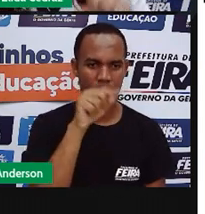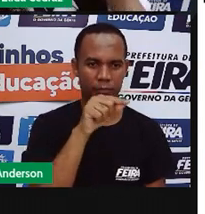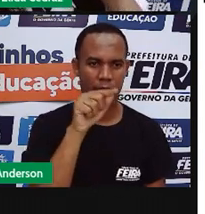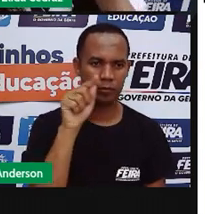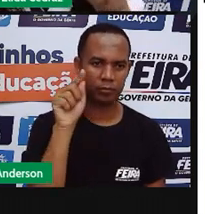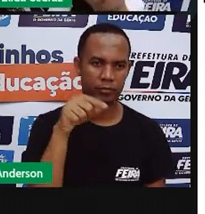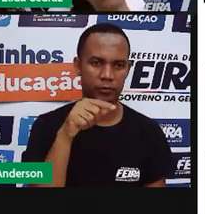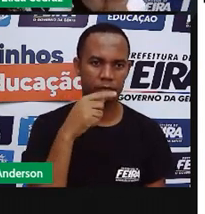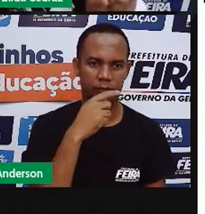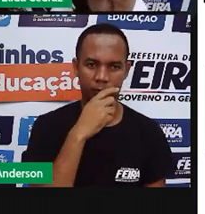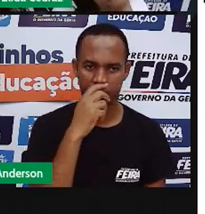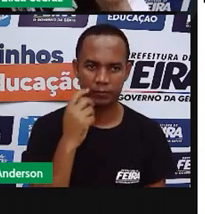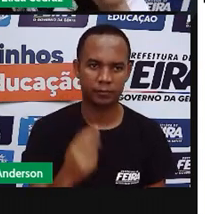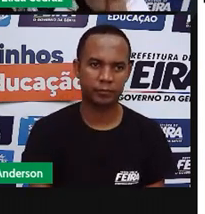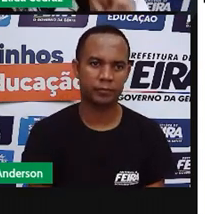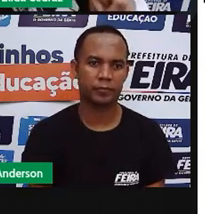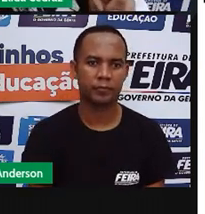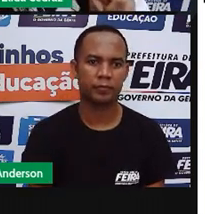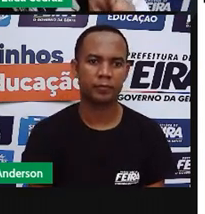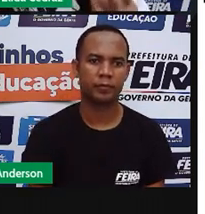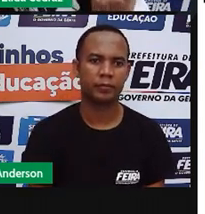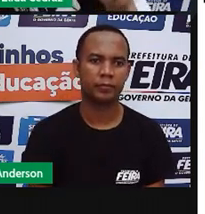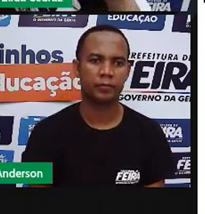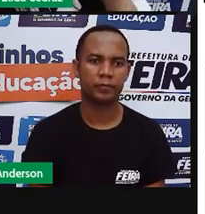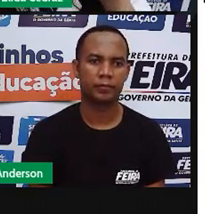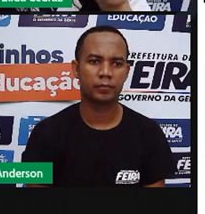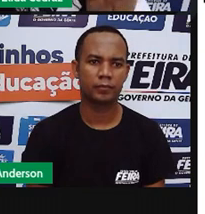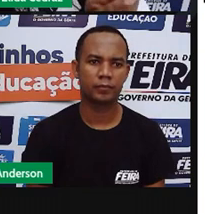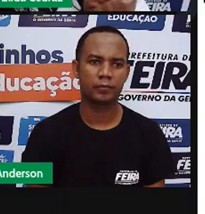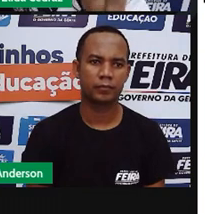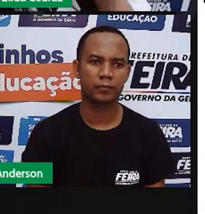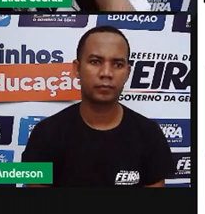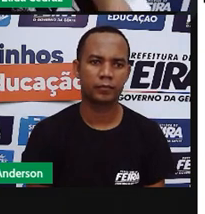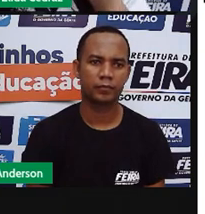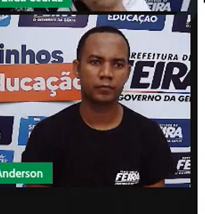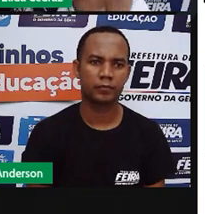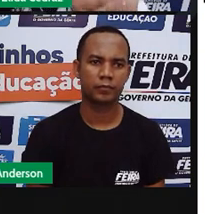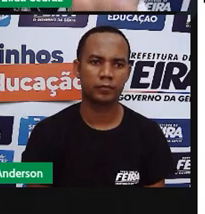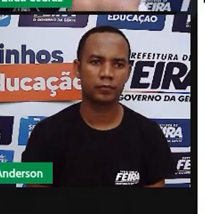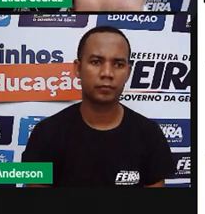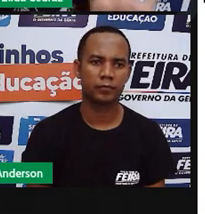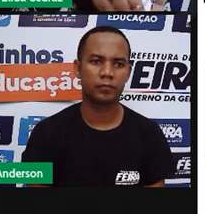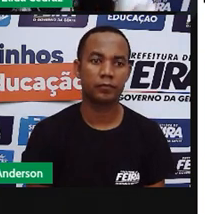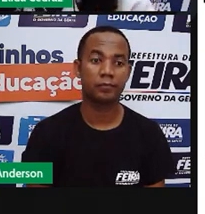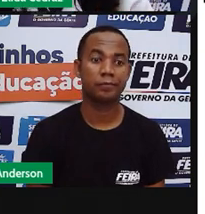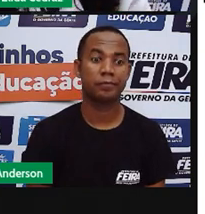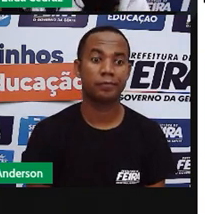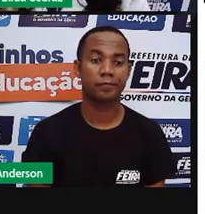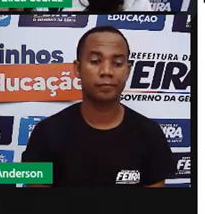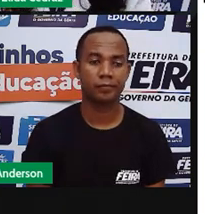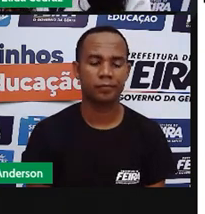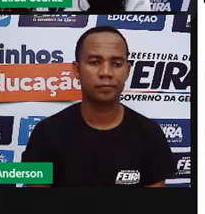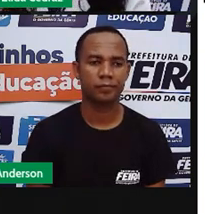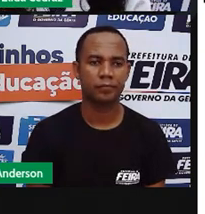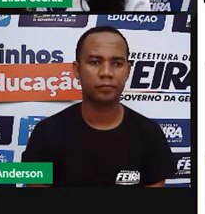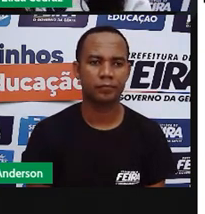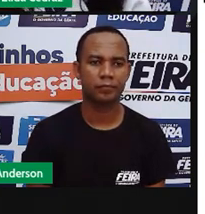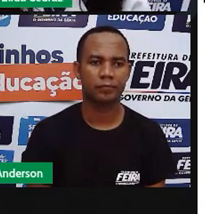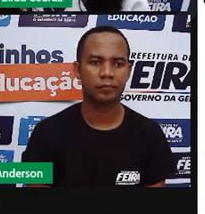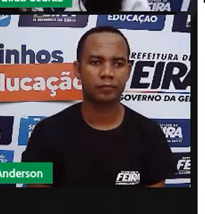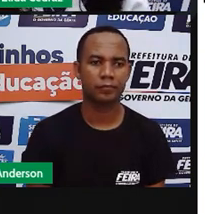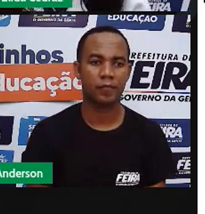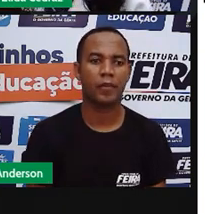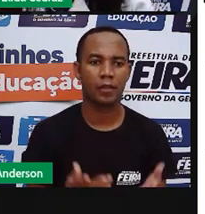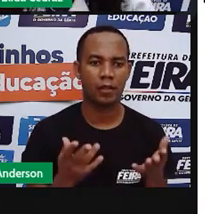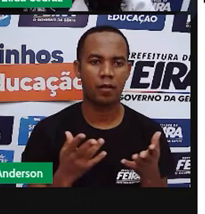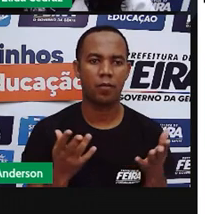14, 15, 16, 17 18. Agora